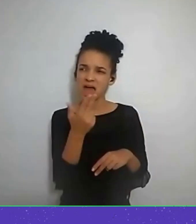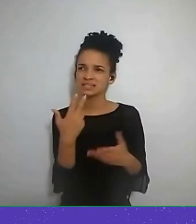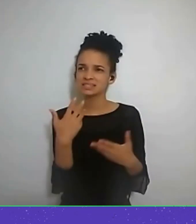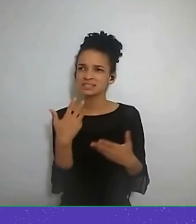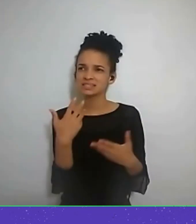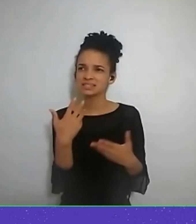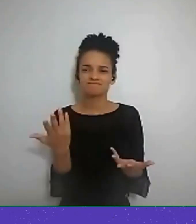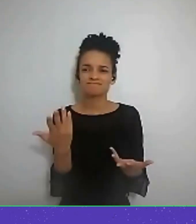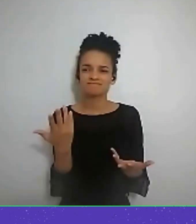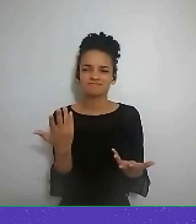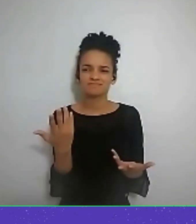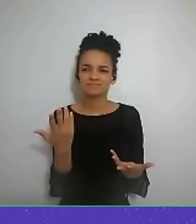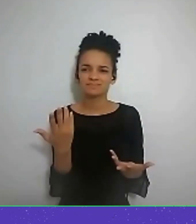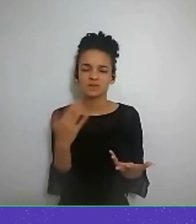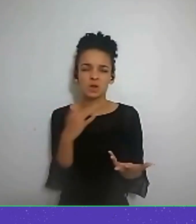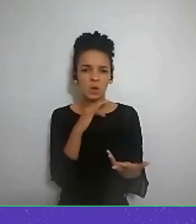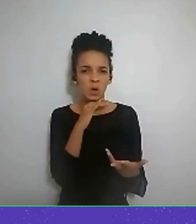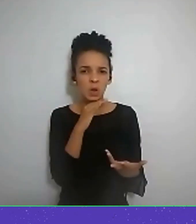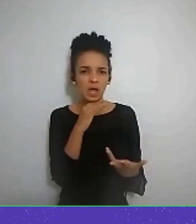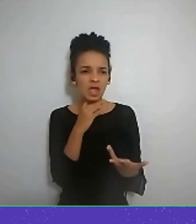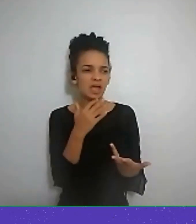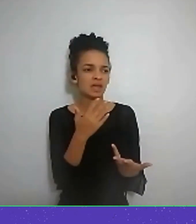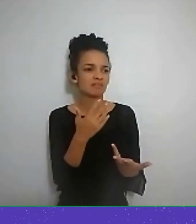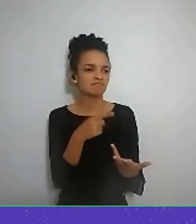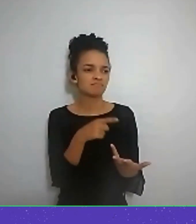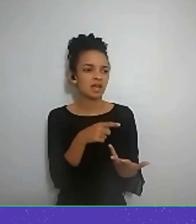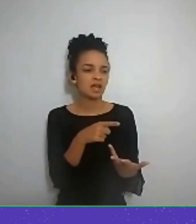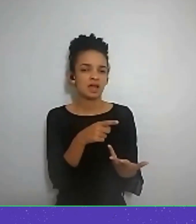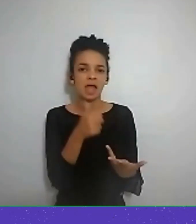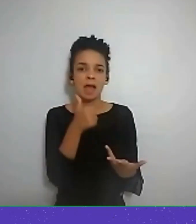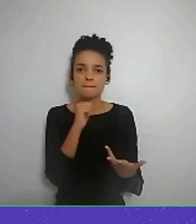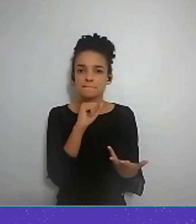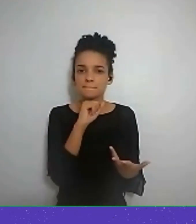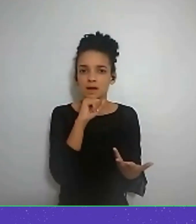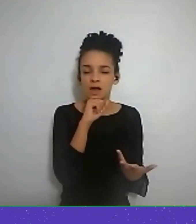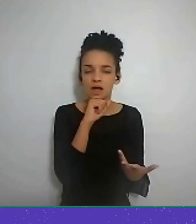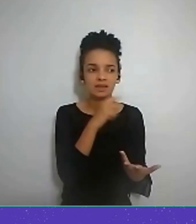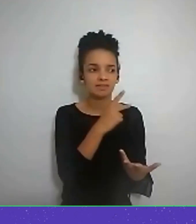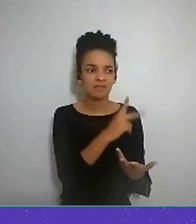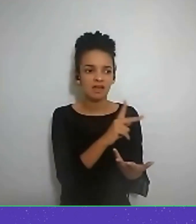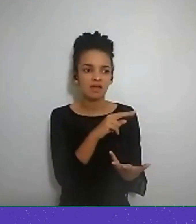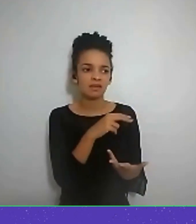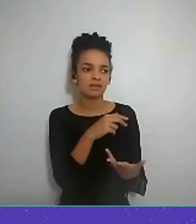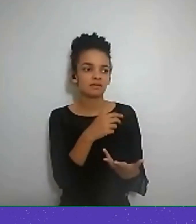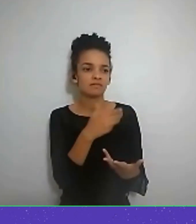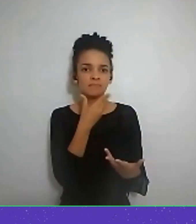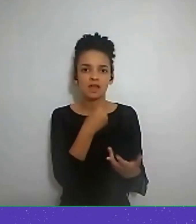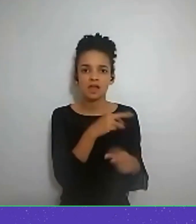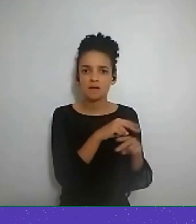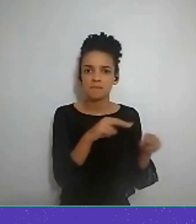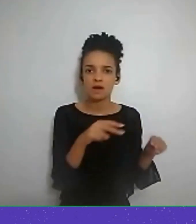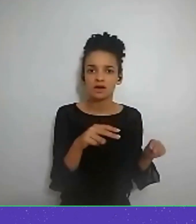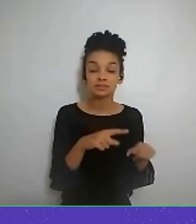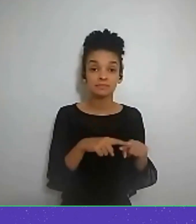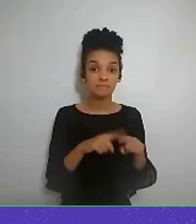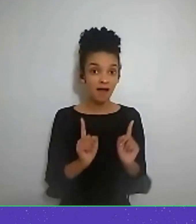mãe, seus irmãos, suas irmãs. Mas irmãos, aqui indica que ele está focado. Jesus é